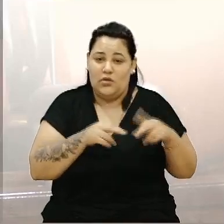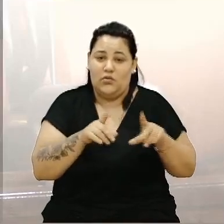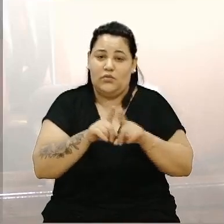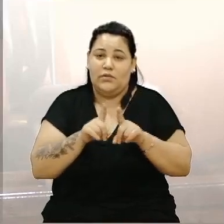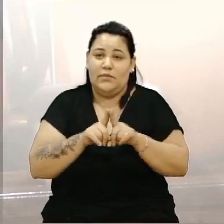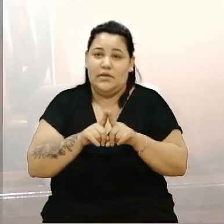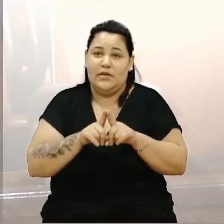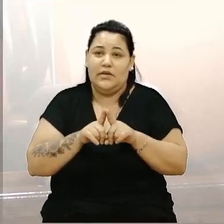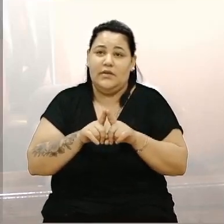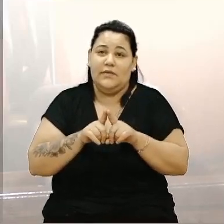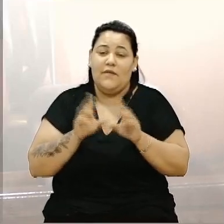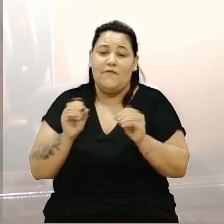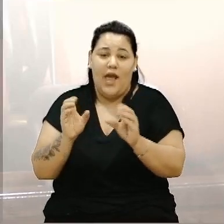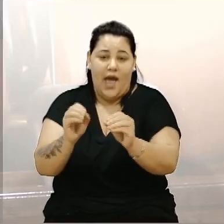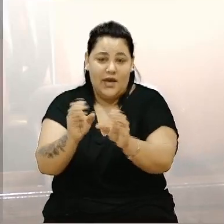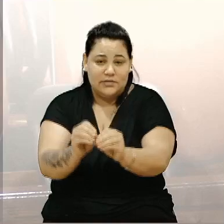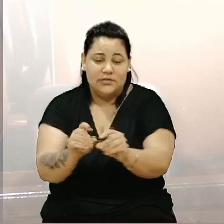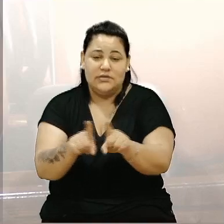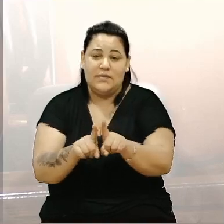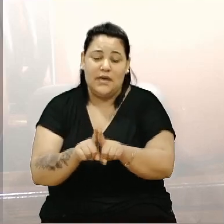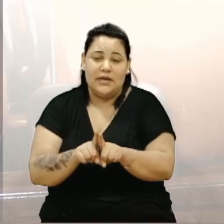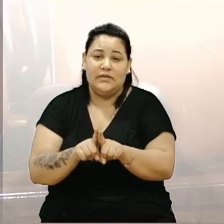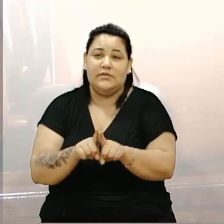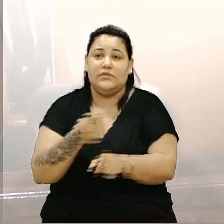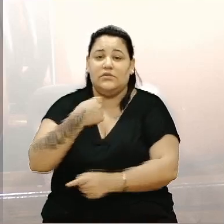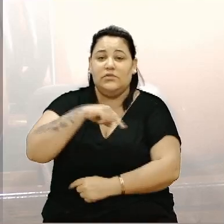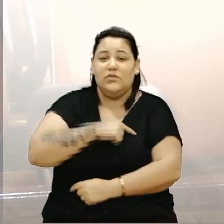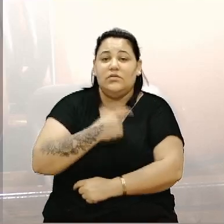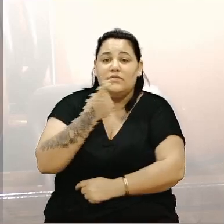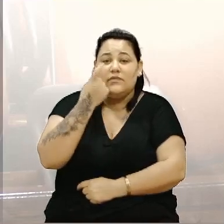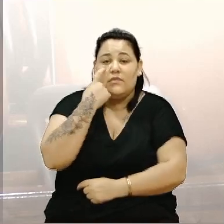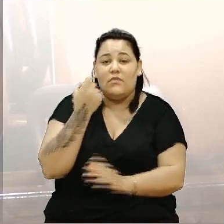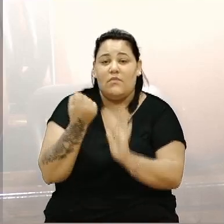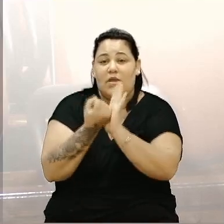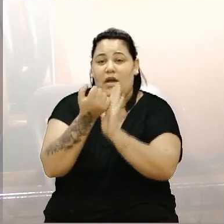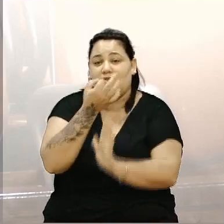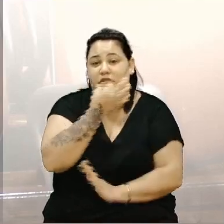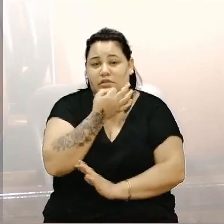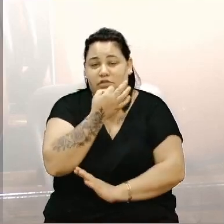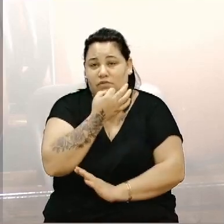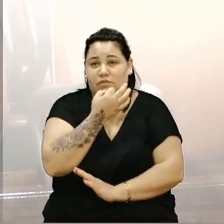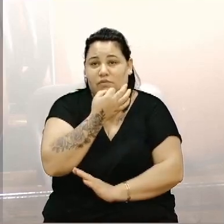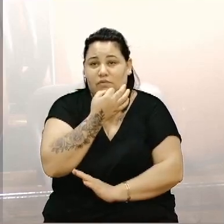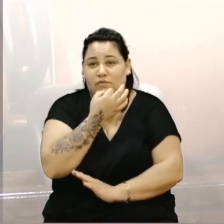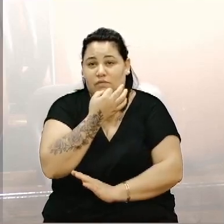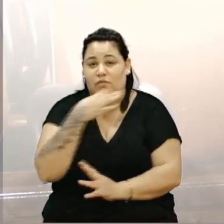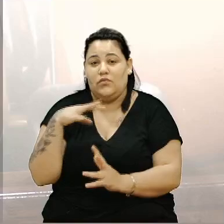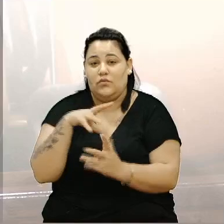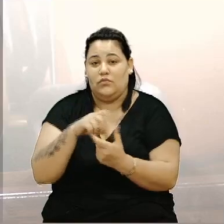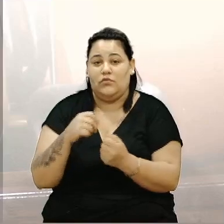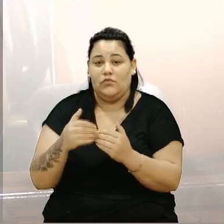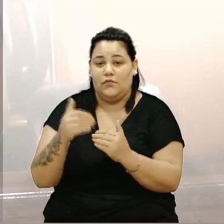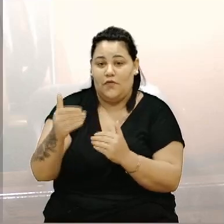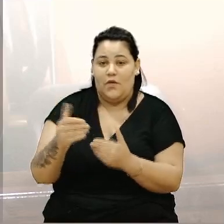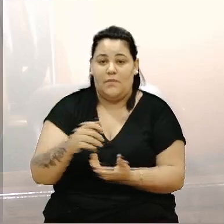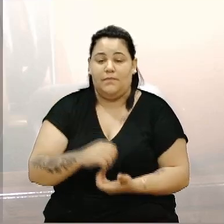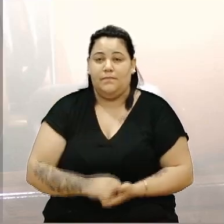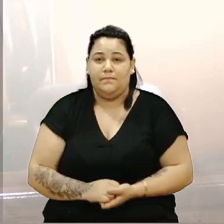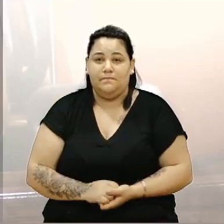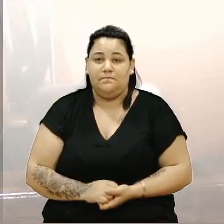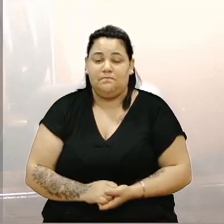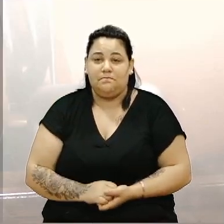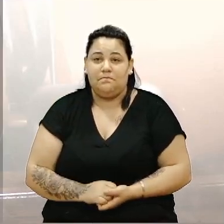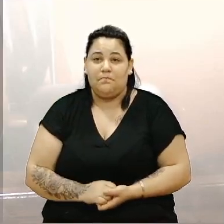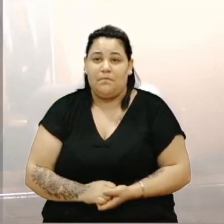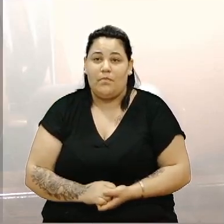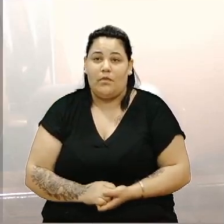com Frazeli, enfim, né, a gente vê a marca de Caxias do Sul estampada para o mundo afora. Mas será